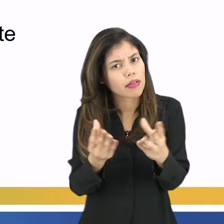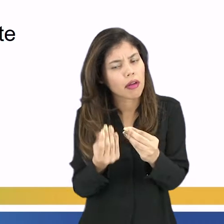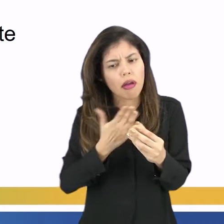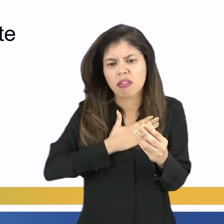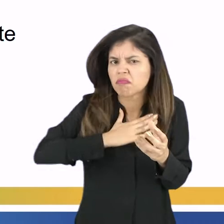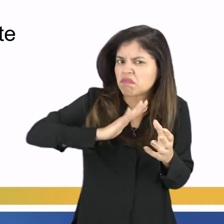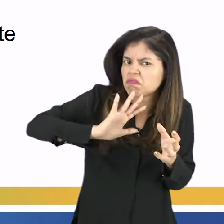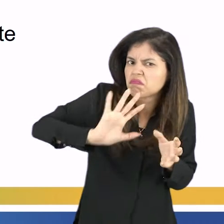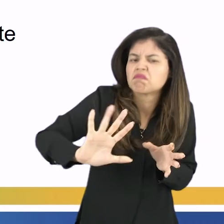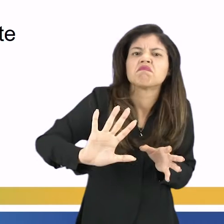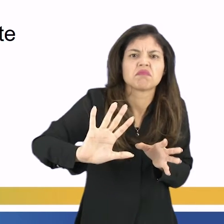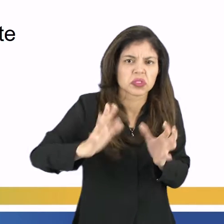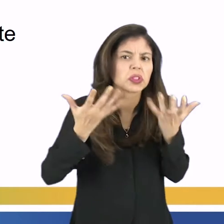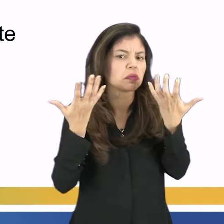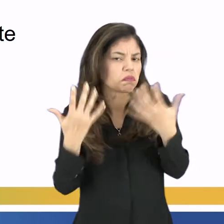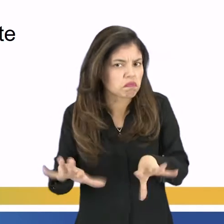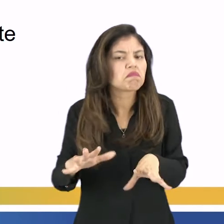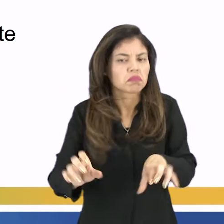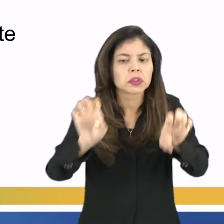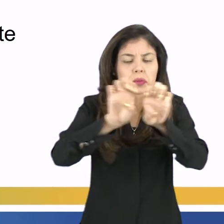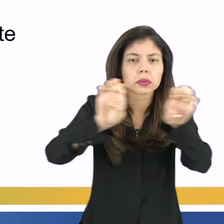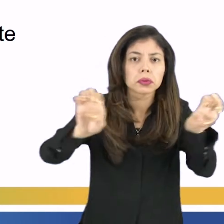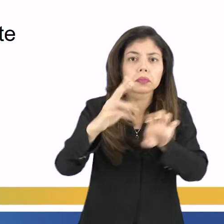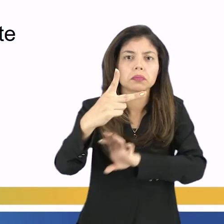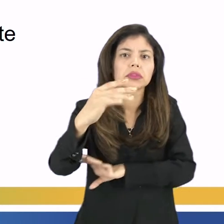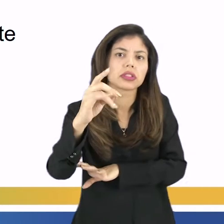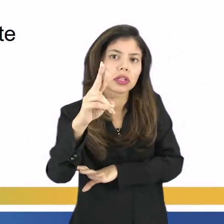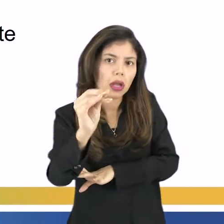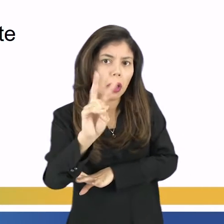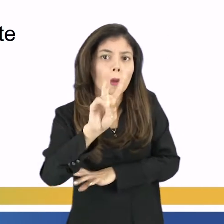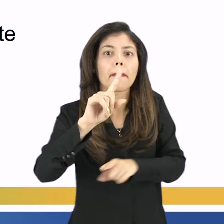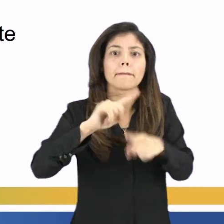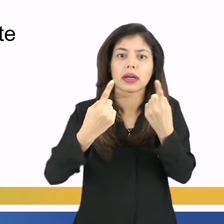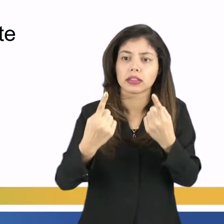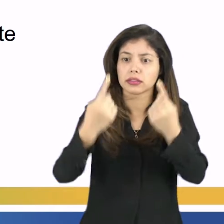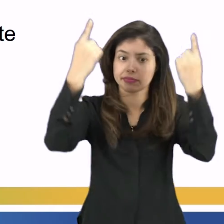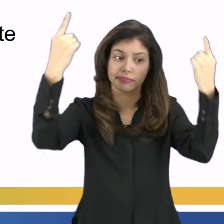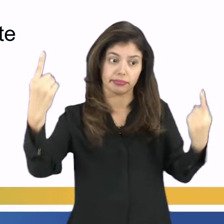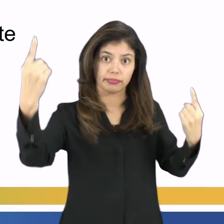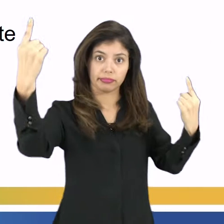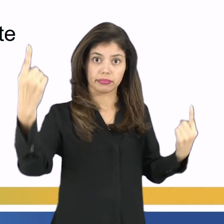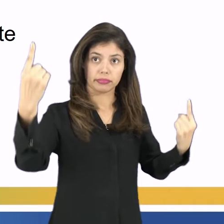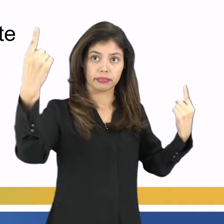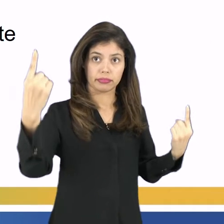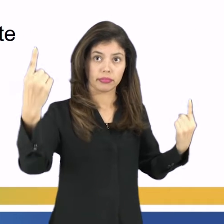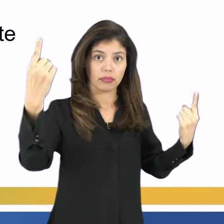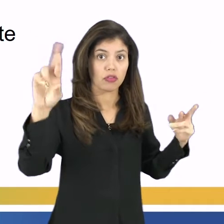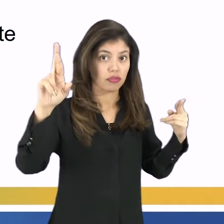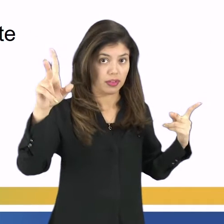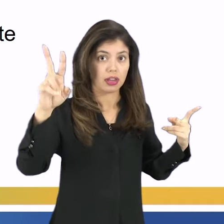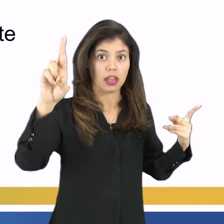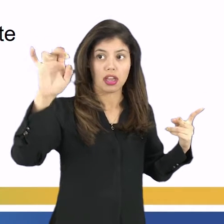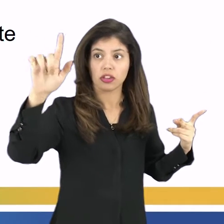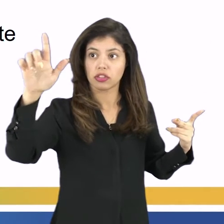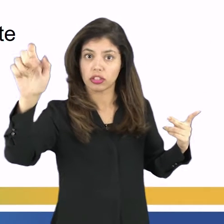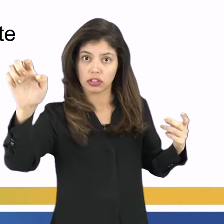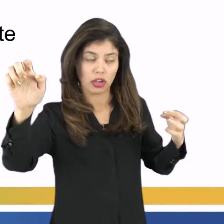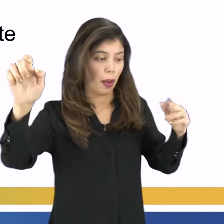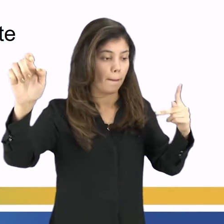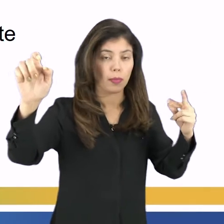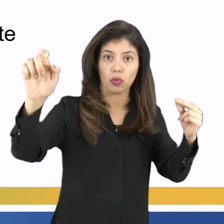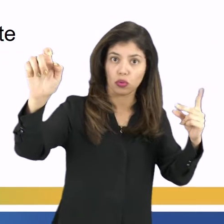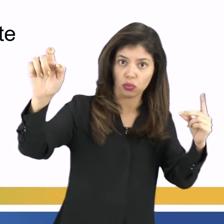nós não queremos que tenha na equação padrão, mas que estão em lados contrários, reagentes e produtos, e